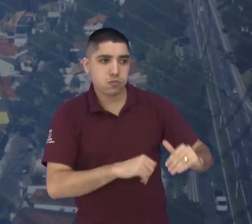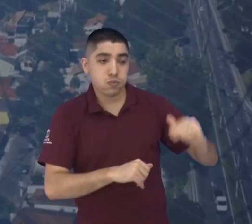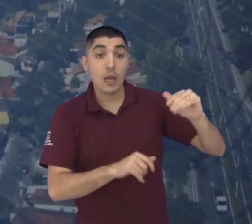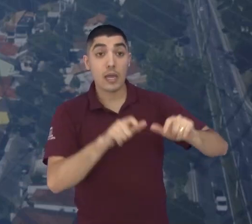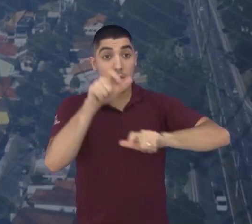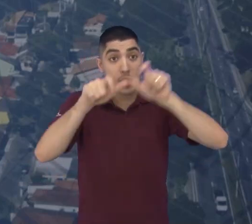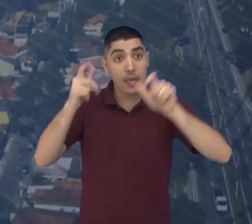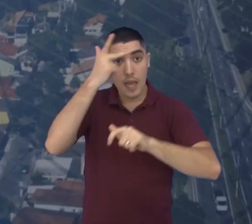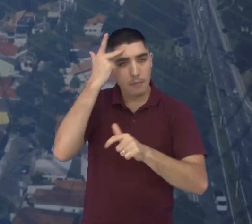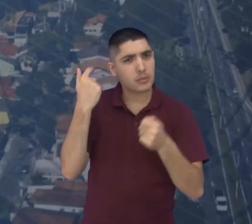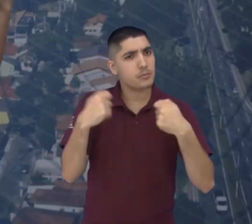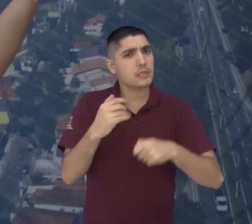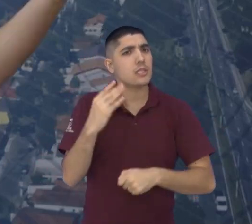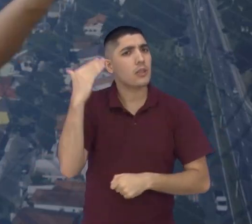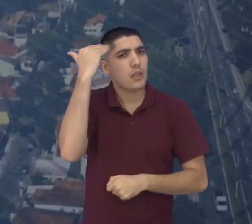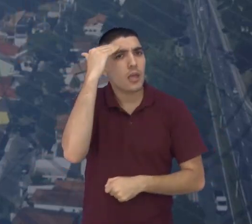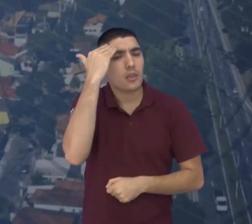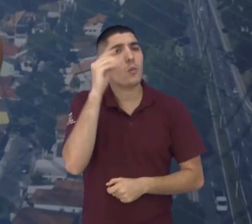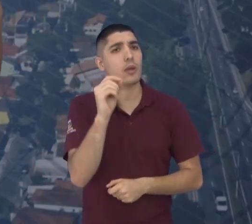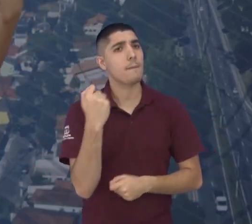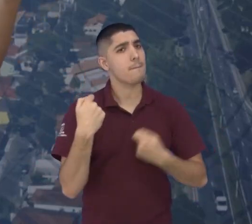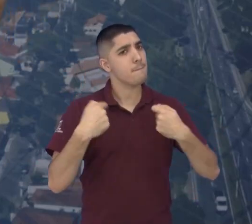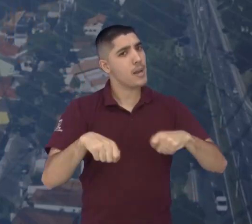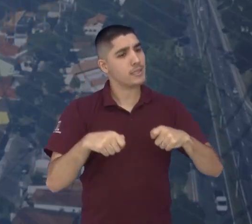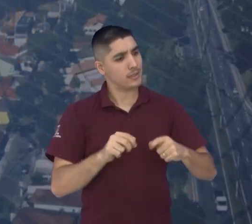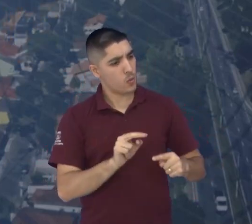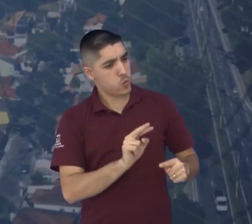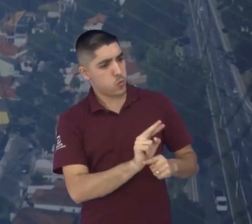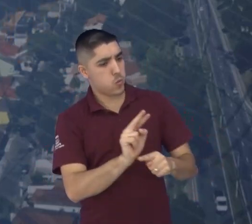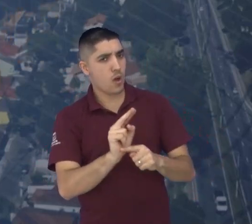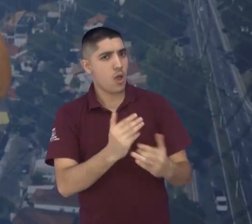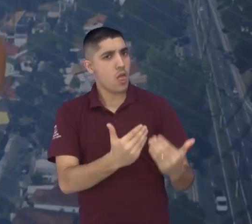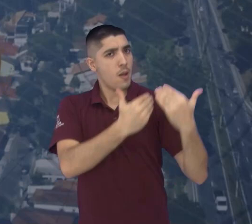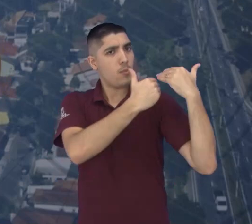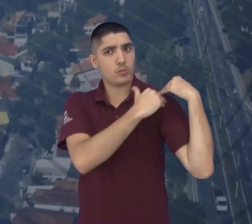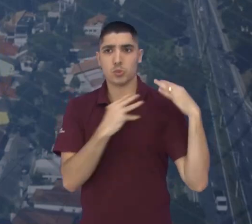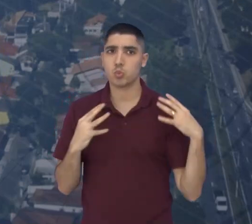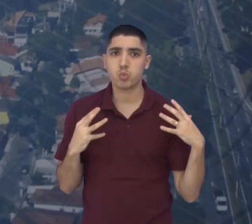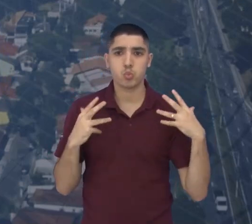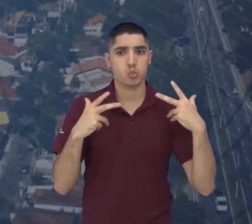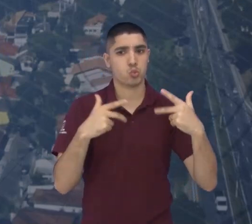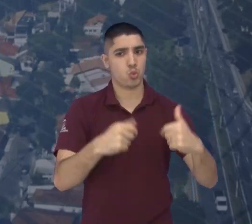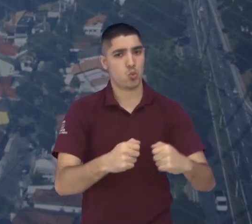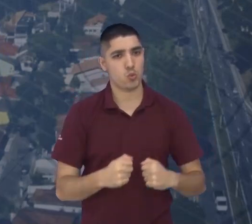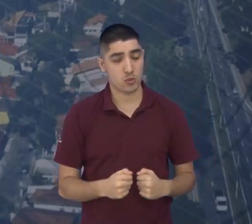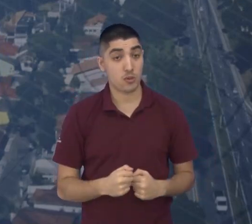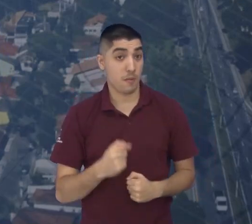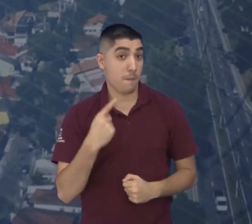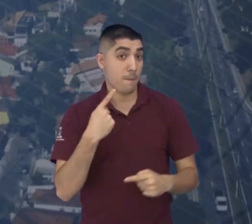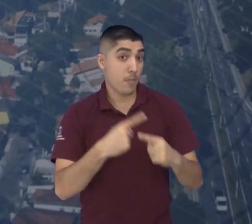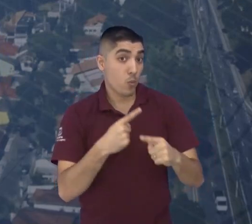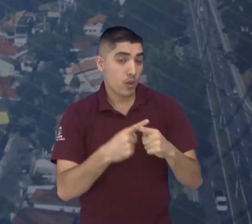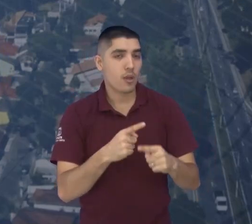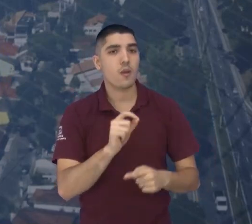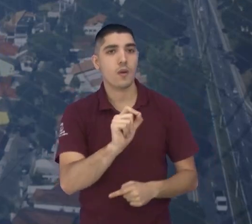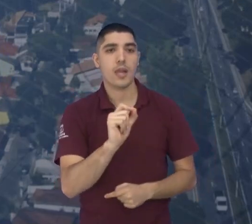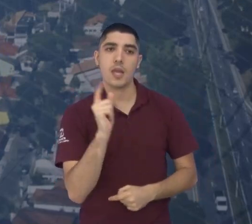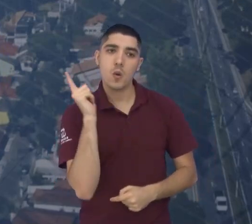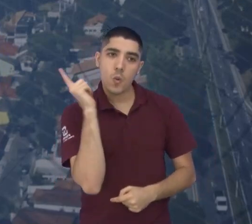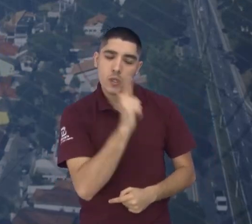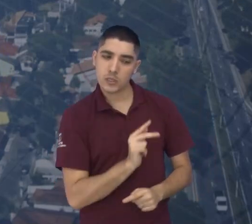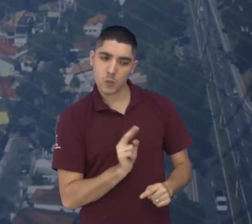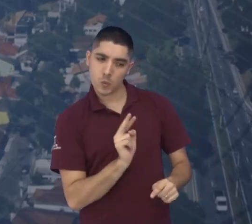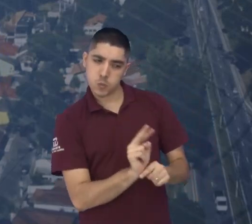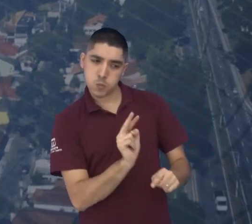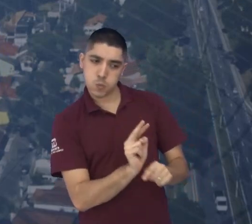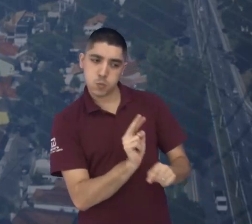as pessoas também têm de se apropriar desses espaços também, né, para que a gente consiga preservá-los,